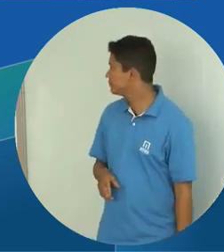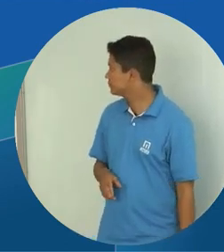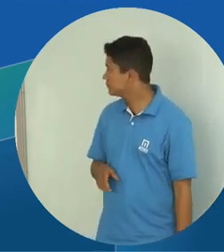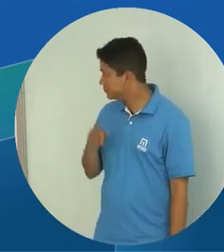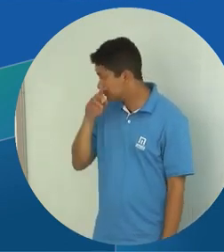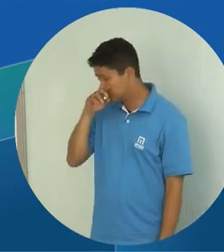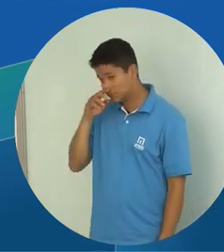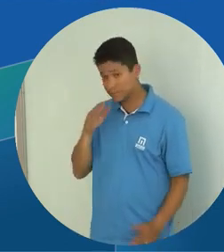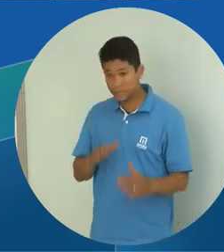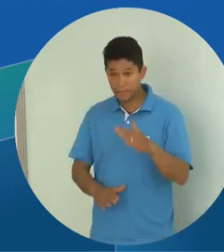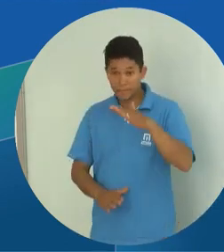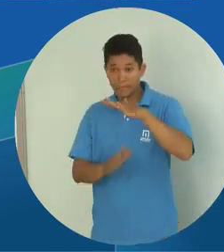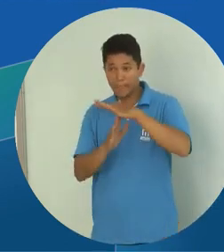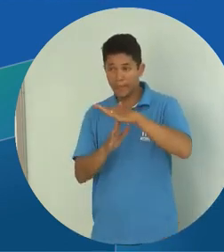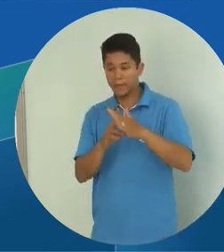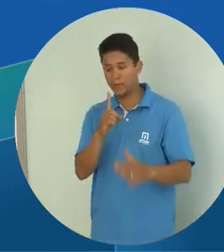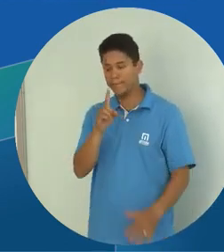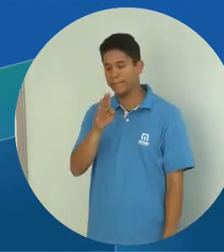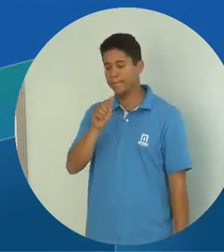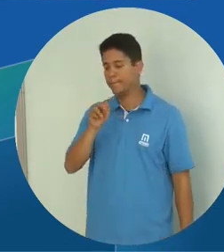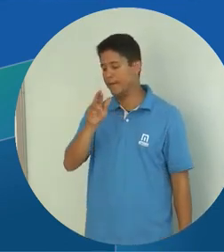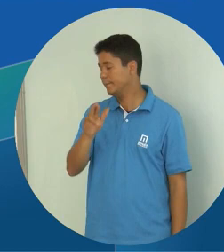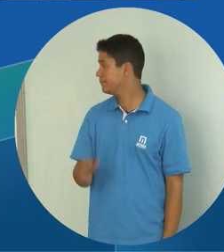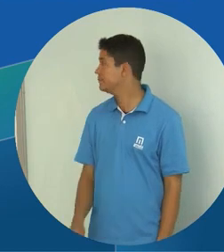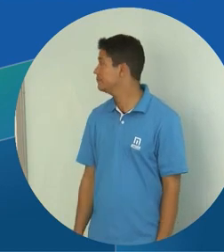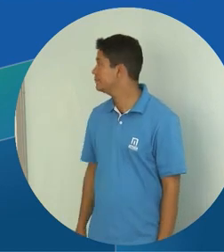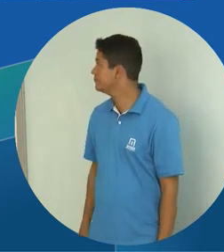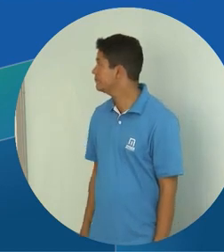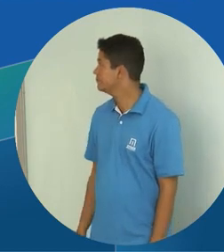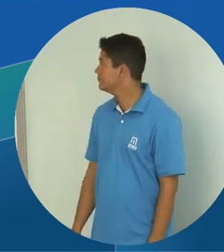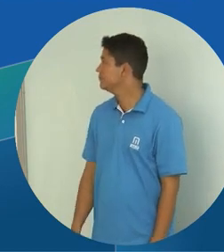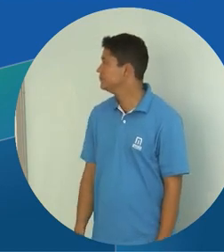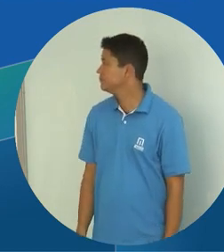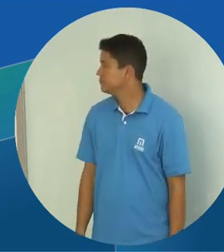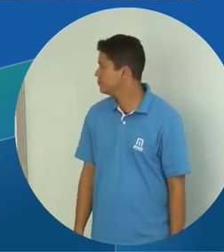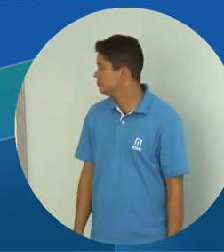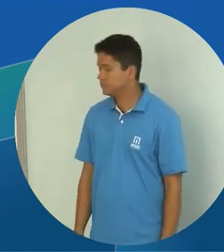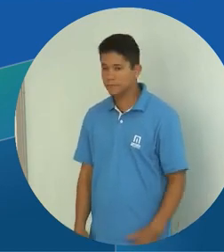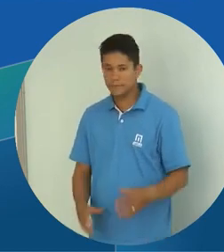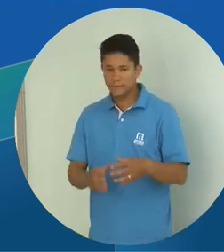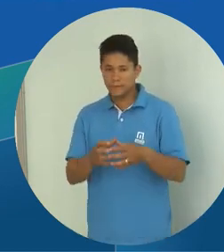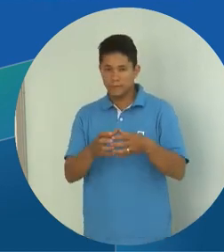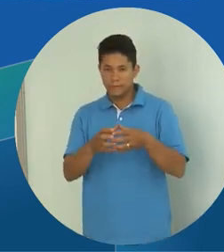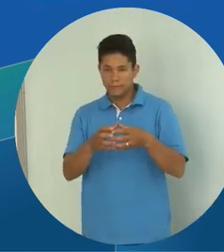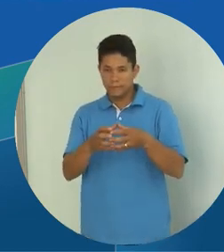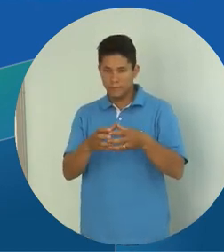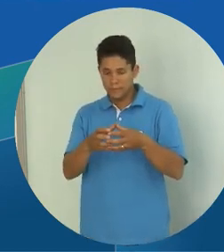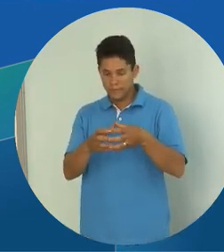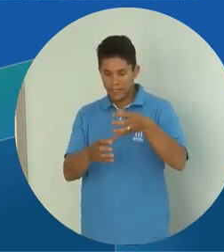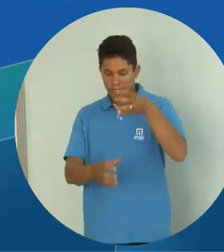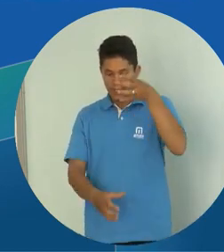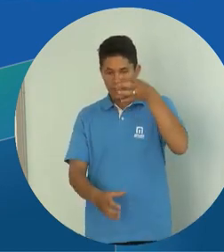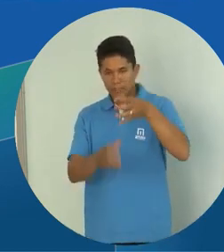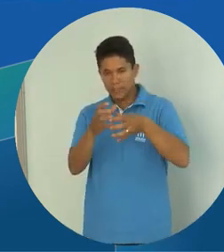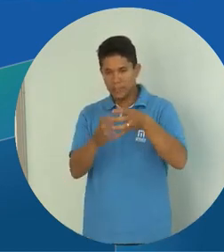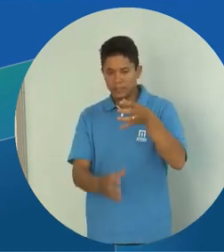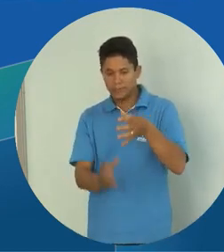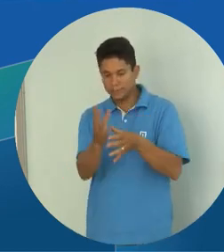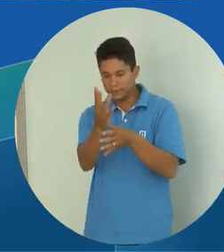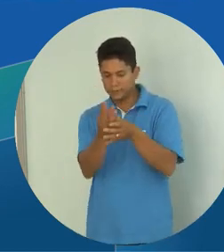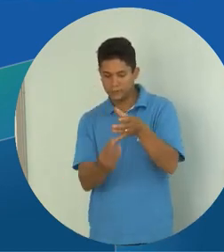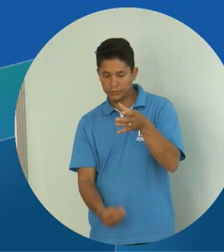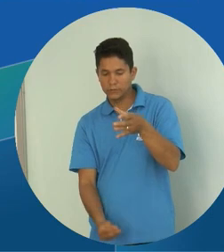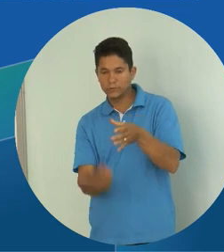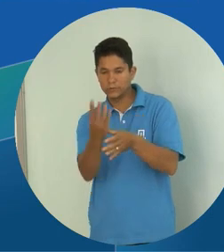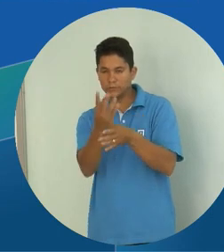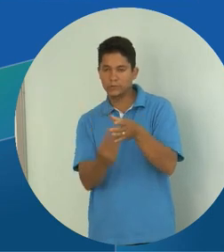Então, a pressão máxima, nesse caso, era 1 bar. Eram galerias de drenagem que controlavam o nível da